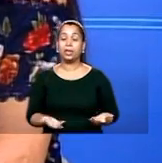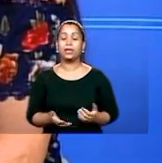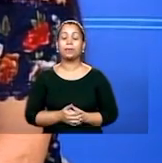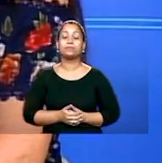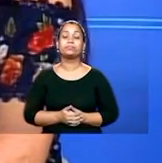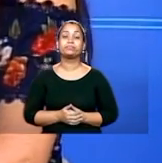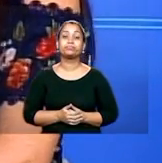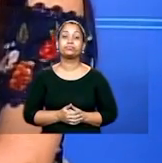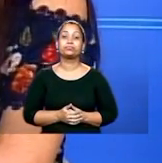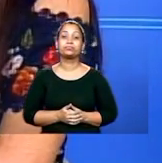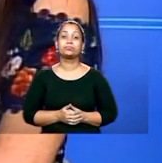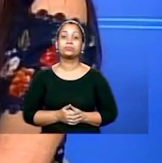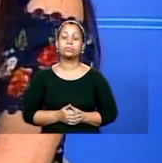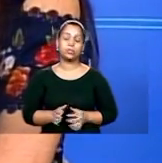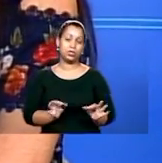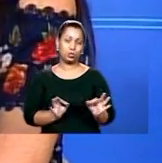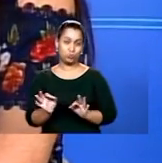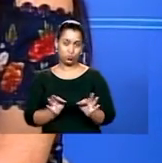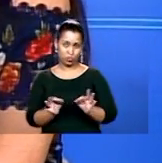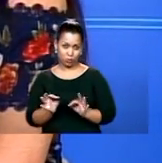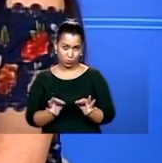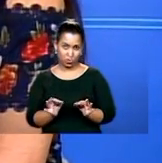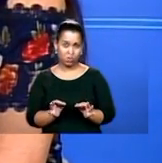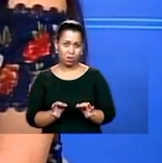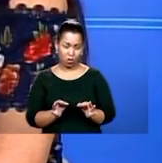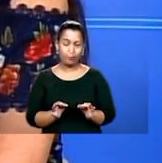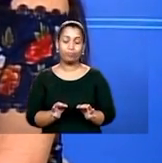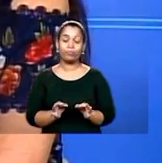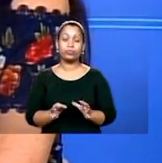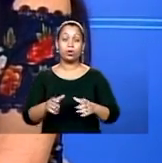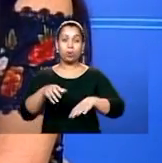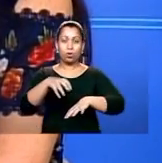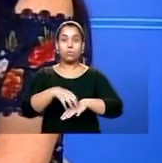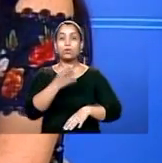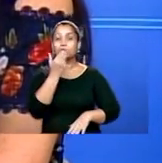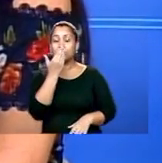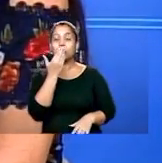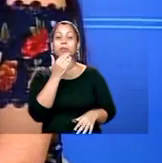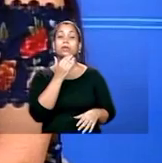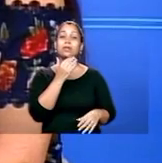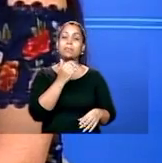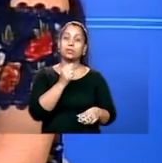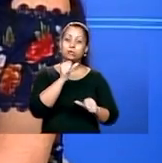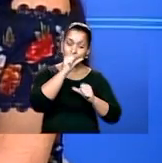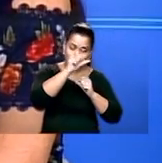Com relação ao estrutural, o Banco de Alimentos ele passou por uma reforma em